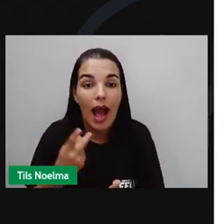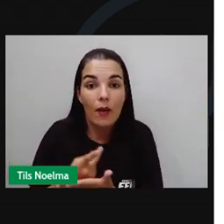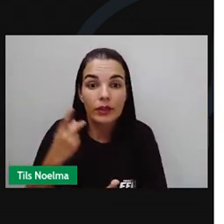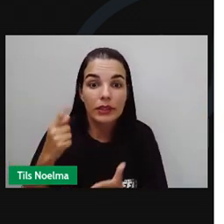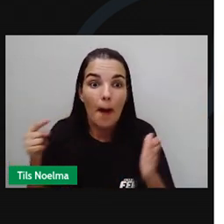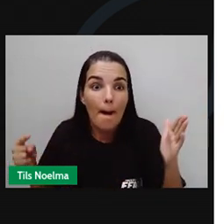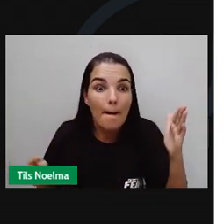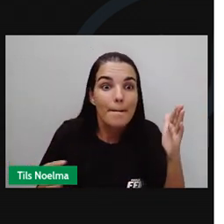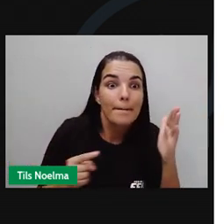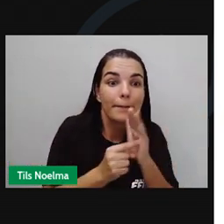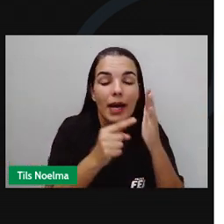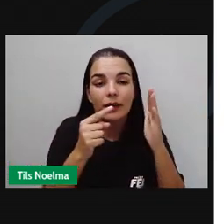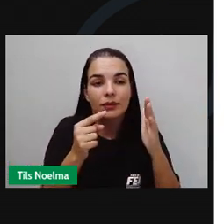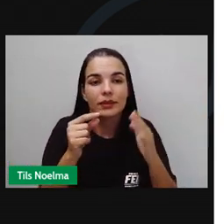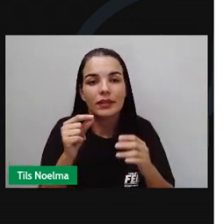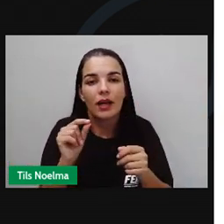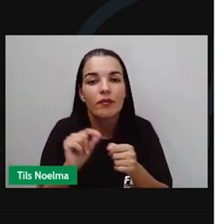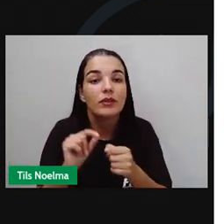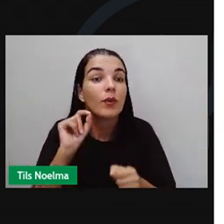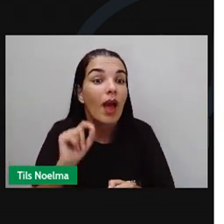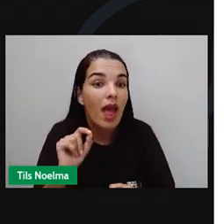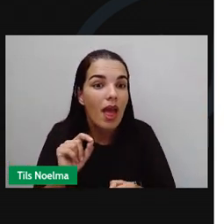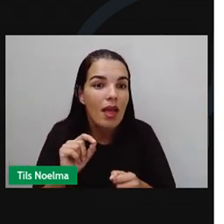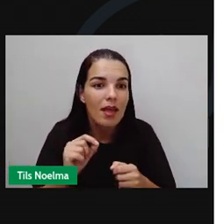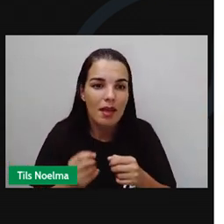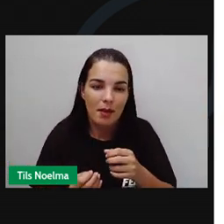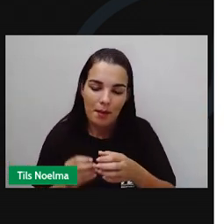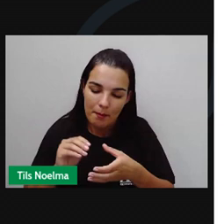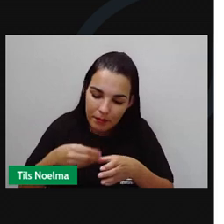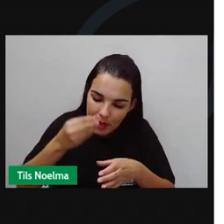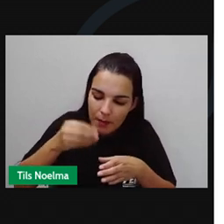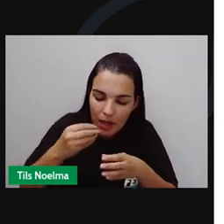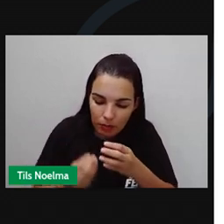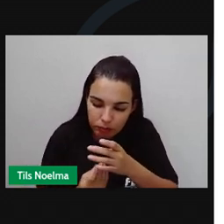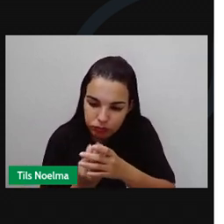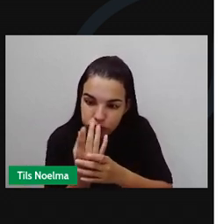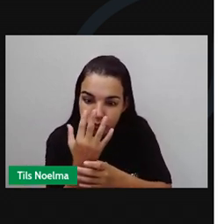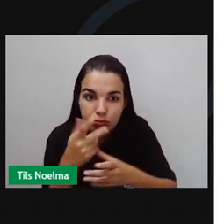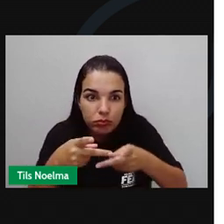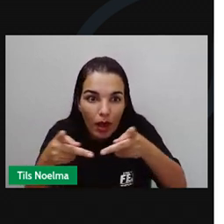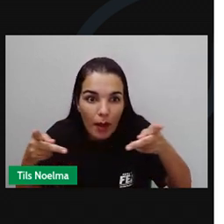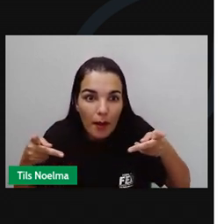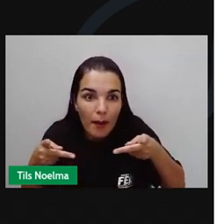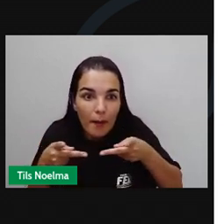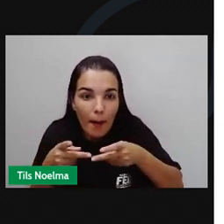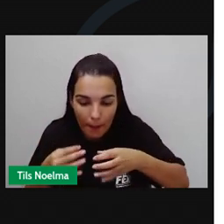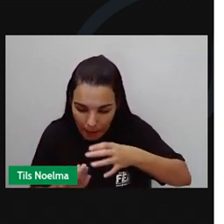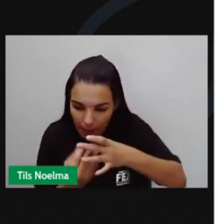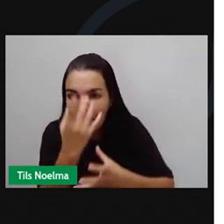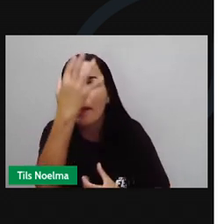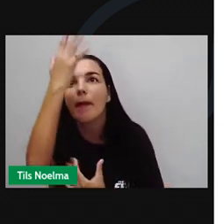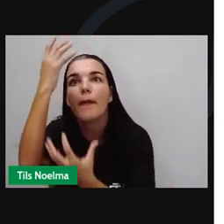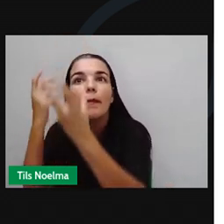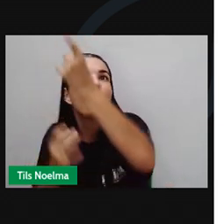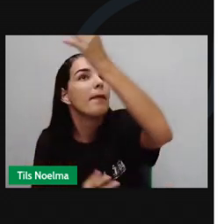extraordinário é o transbordamento do mingau sobre todas as ruas do